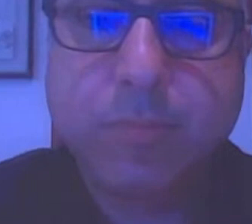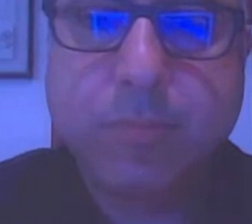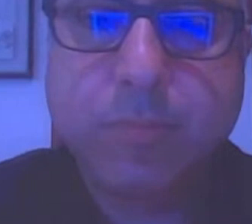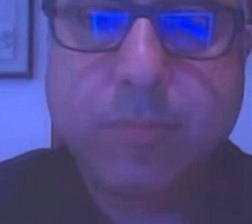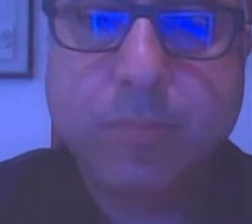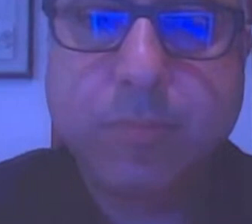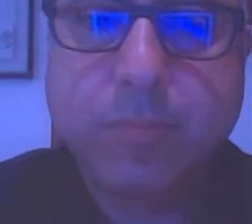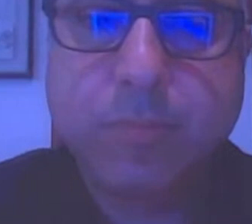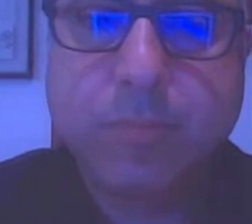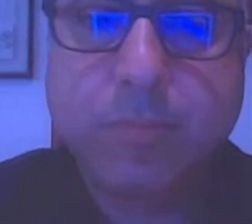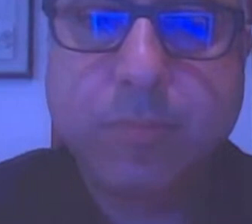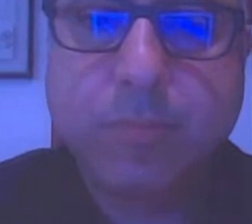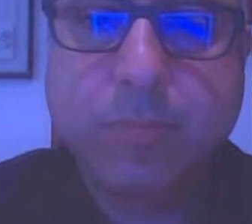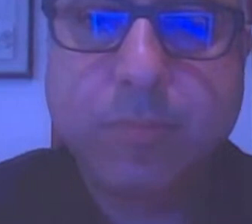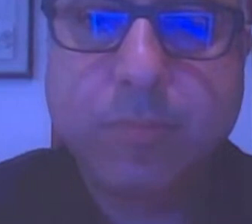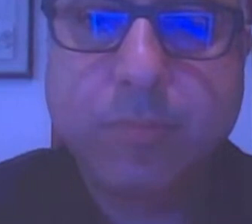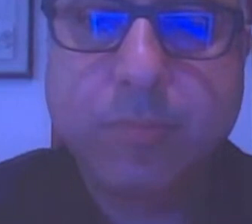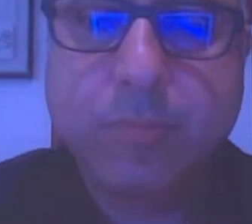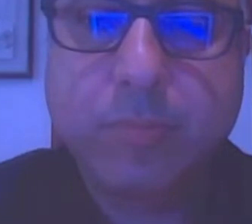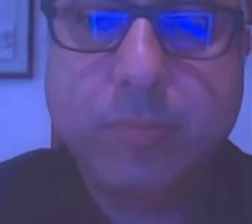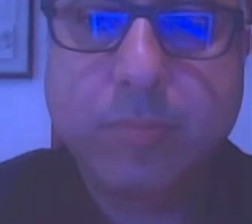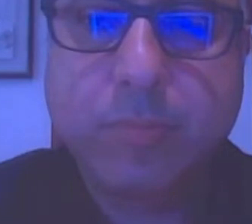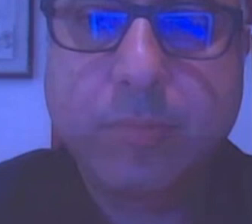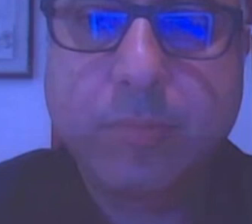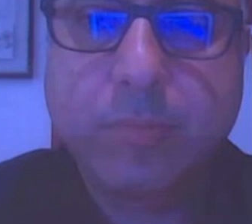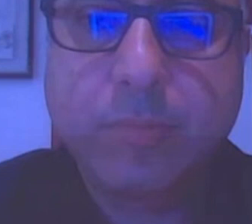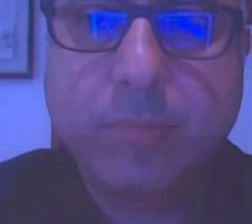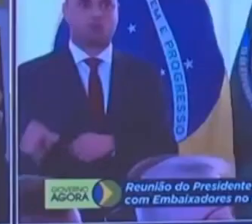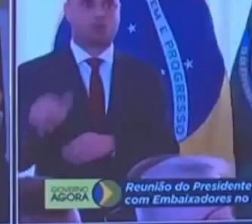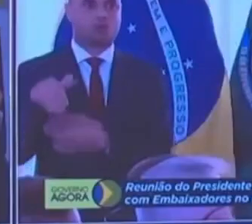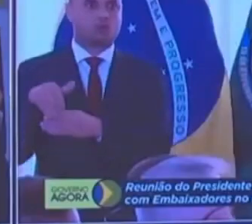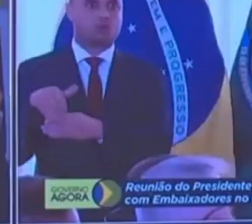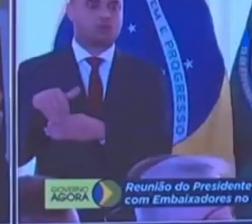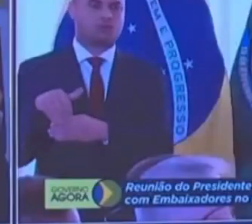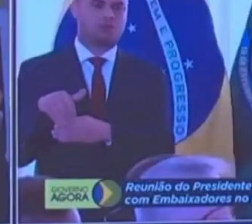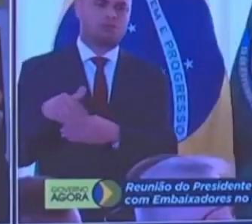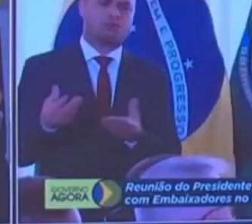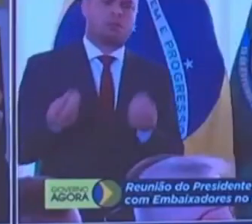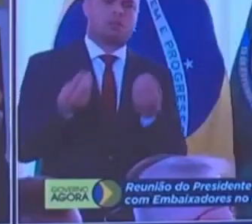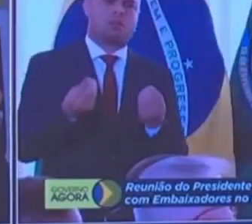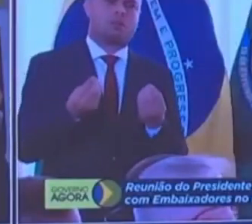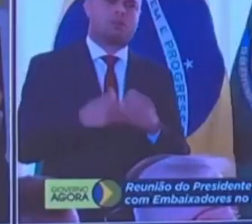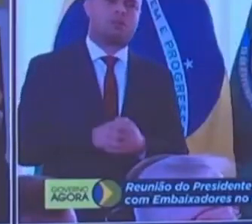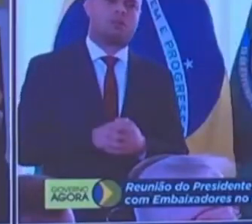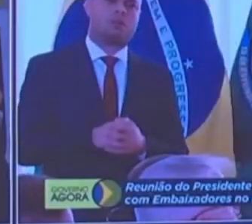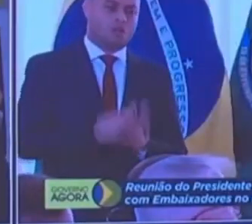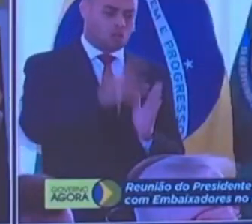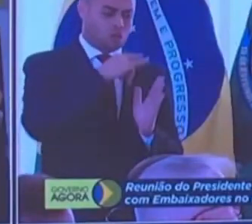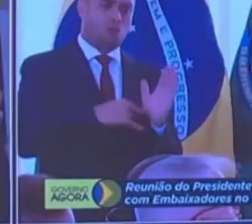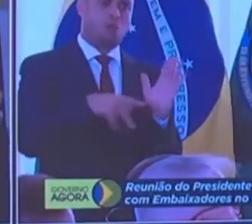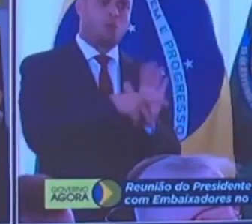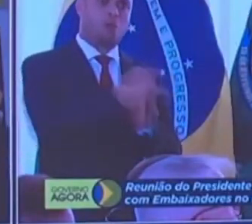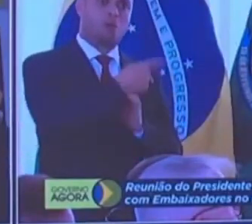não pode usar a minuta do golpe como um reforço na acusação. O que é que muda usar ou não a